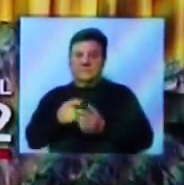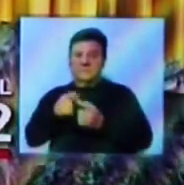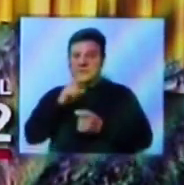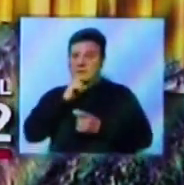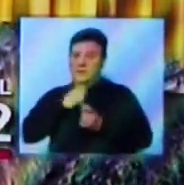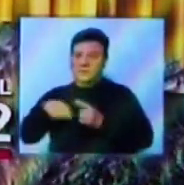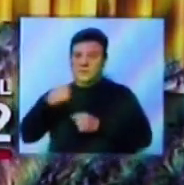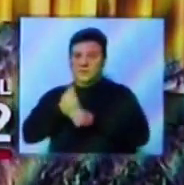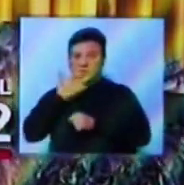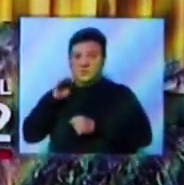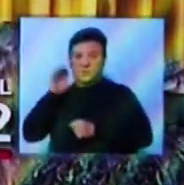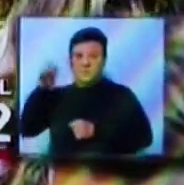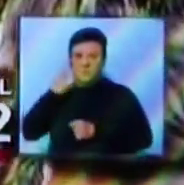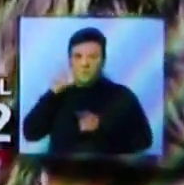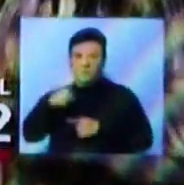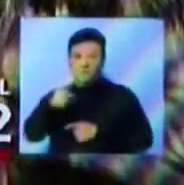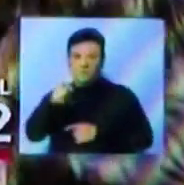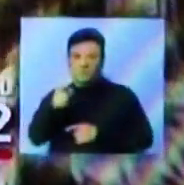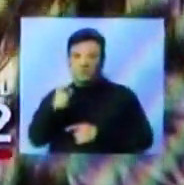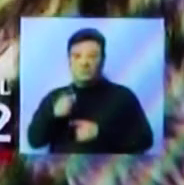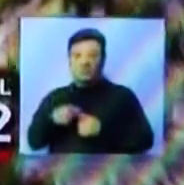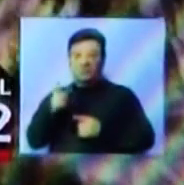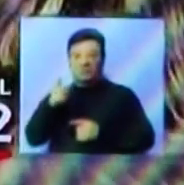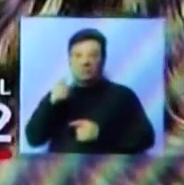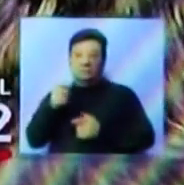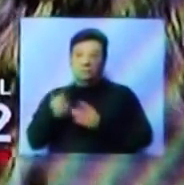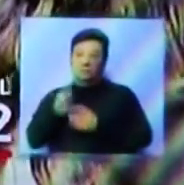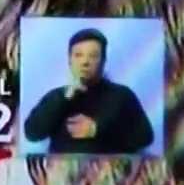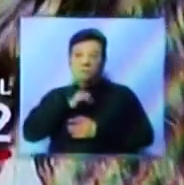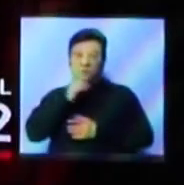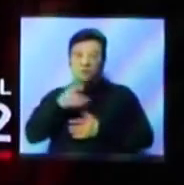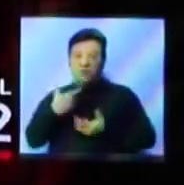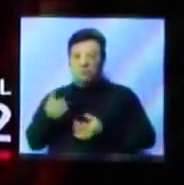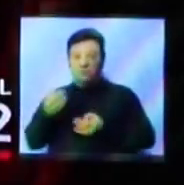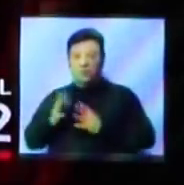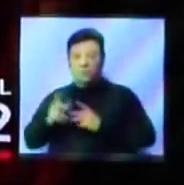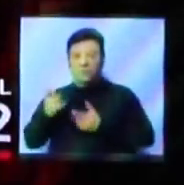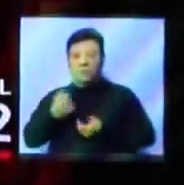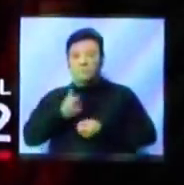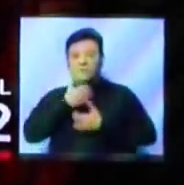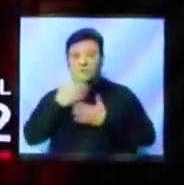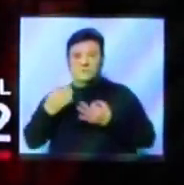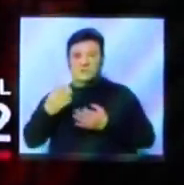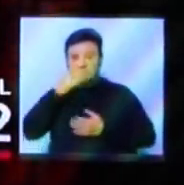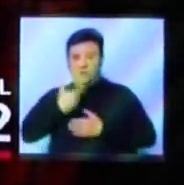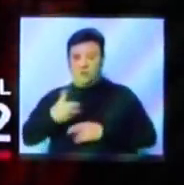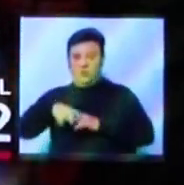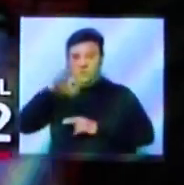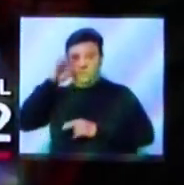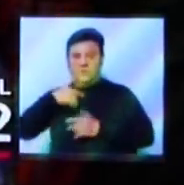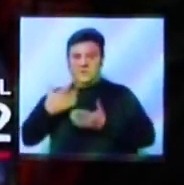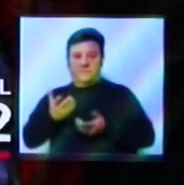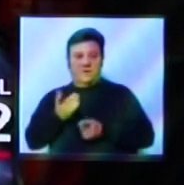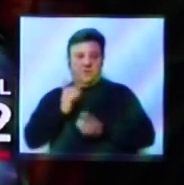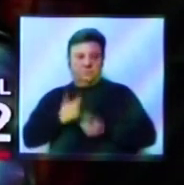aconselhar-nos a emigrar mais uma vez. Isso já resposta. Estamos a recuperar da crise e eu, se estivesse no governo, estava a